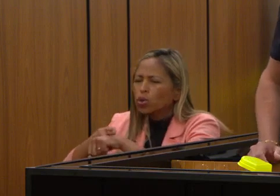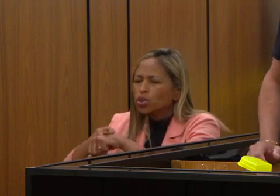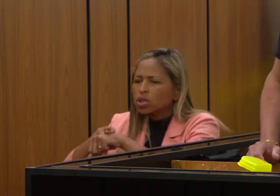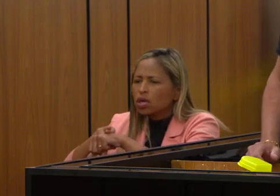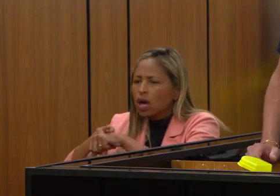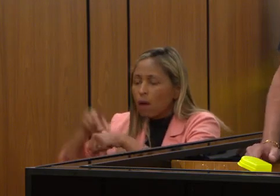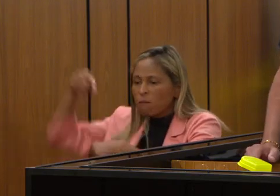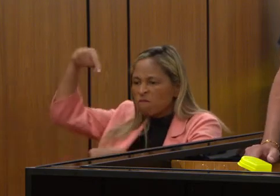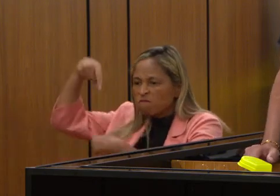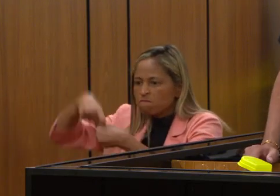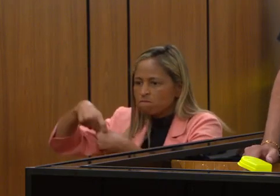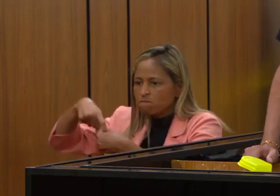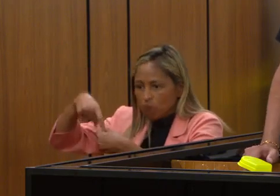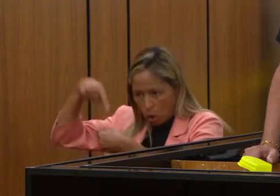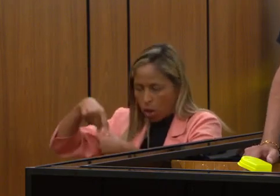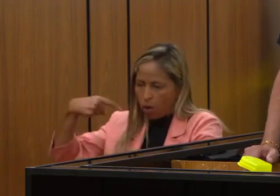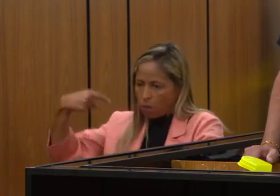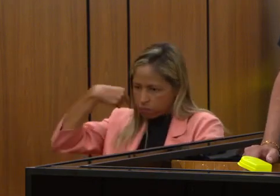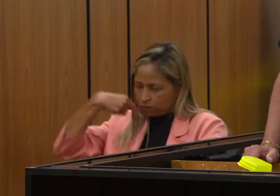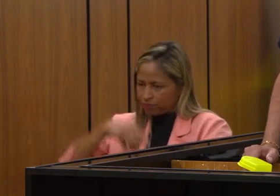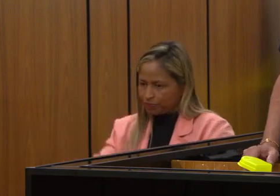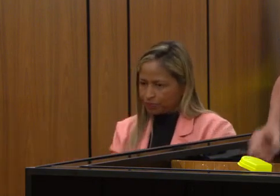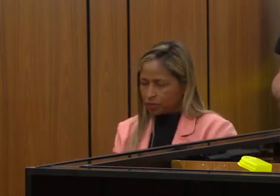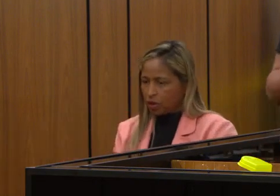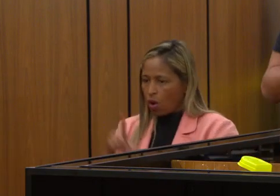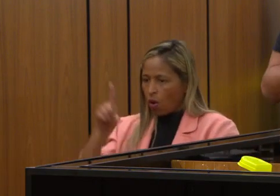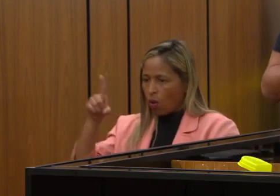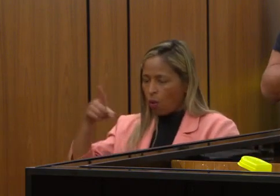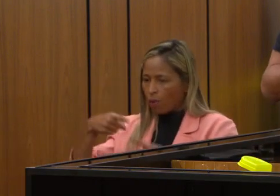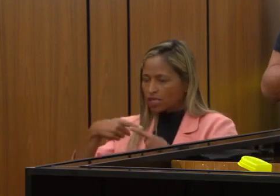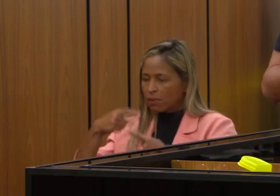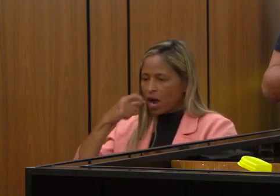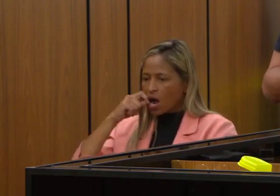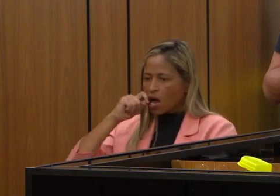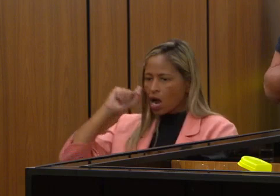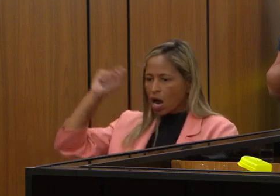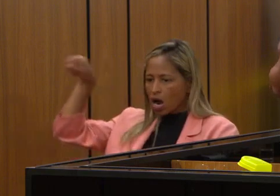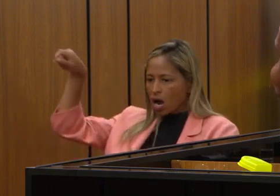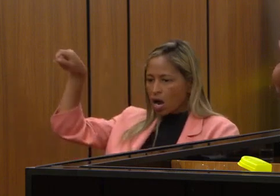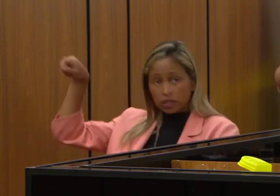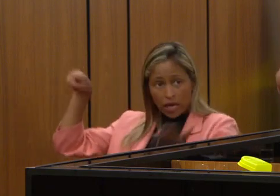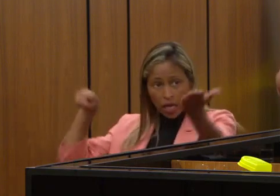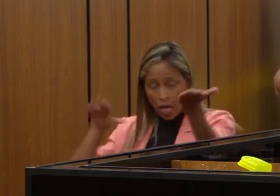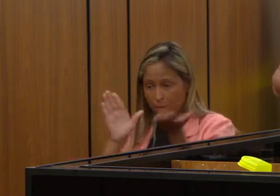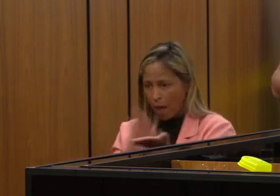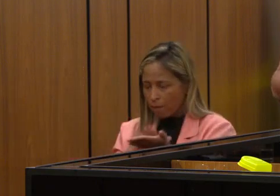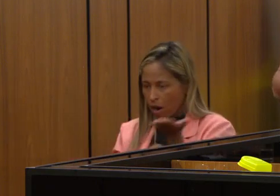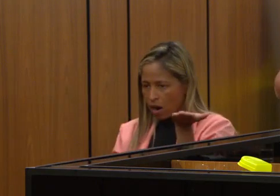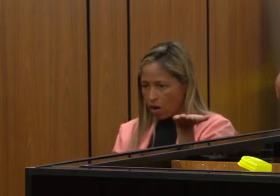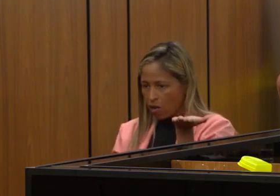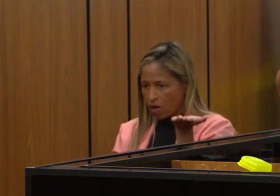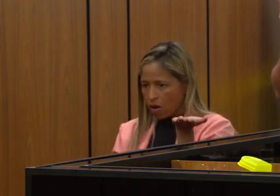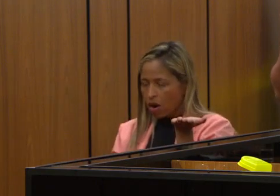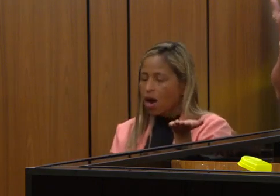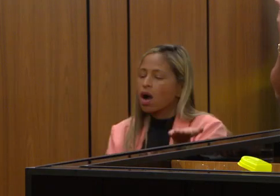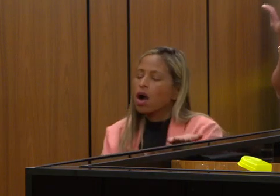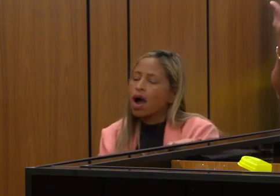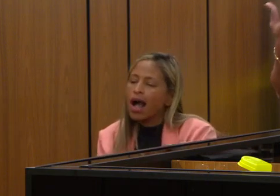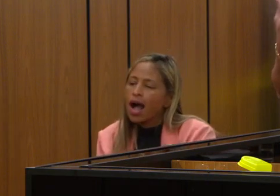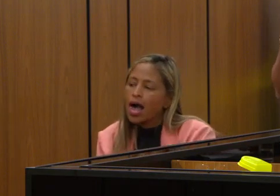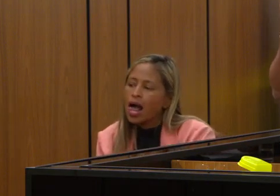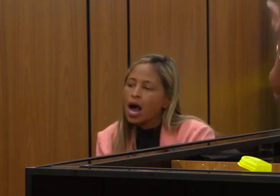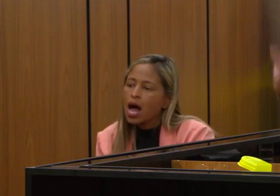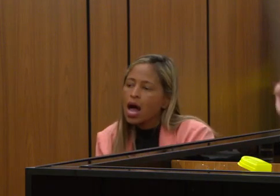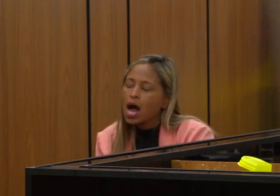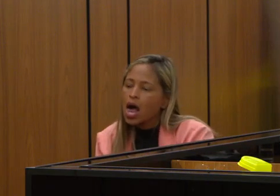colocou o dente esse dente com uma semana soltou gente tá aqui comigo eu passei a língua assim eu senti ele